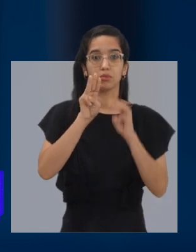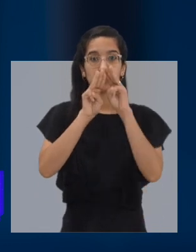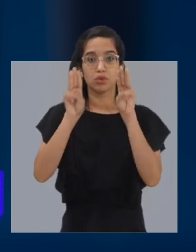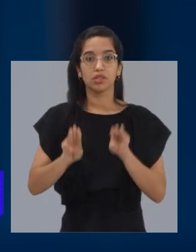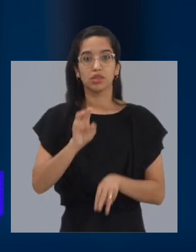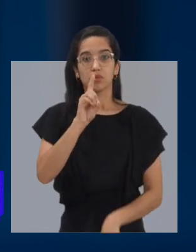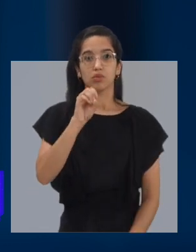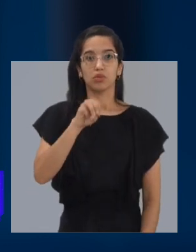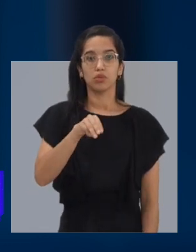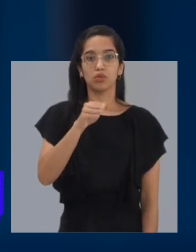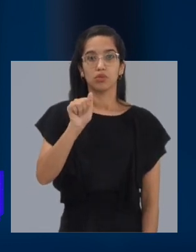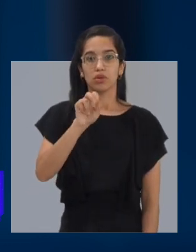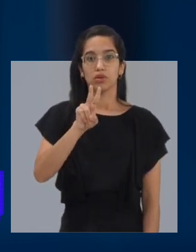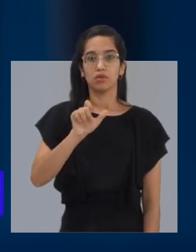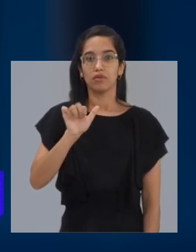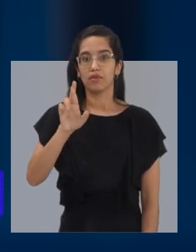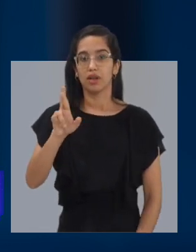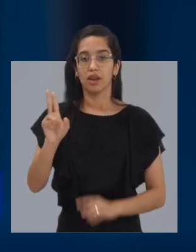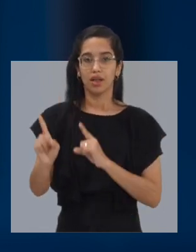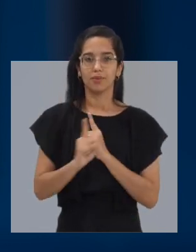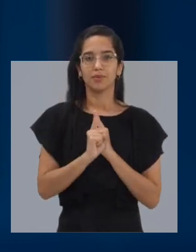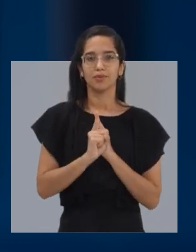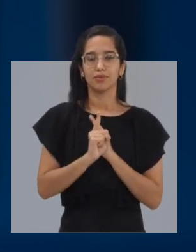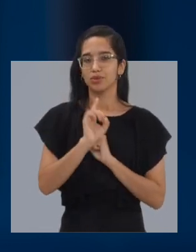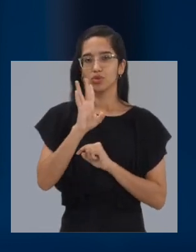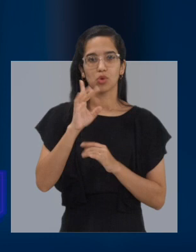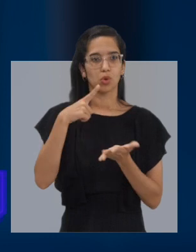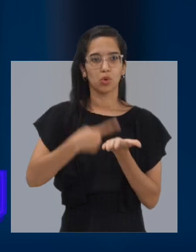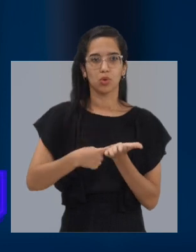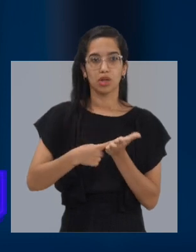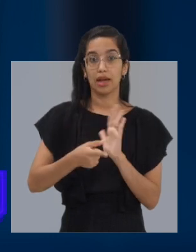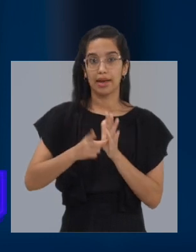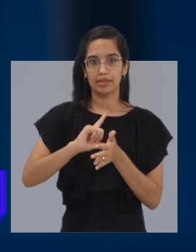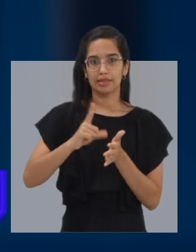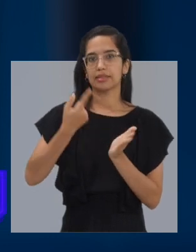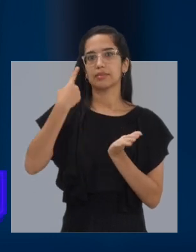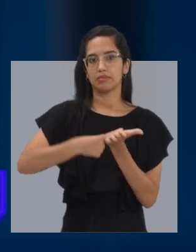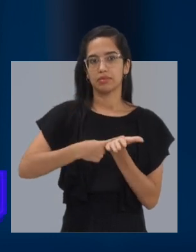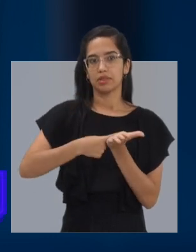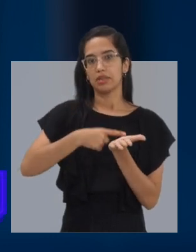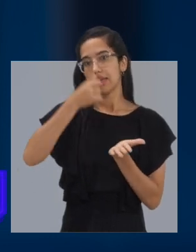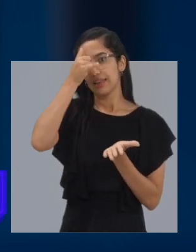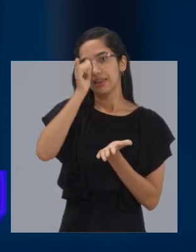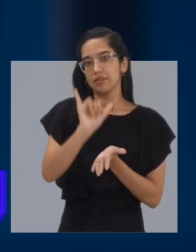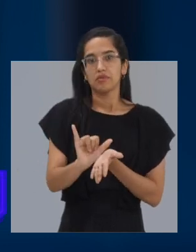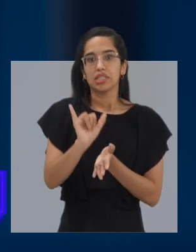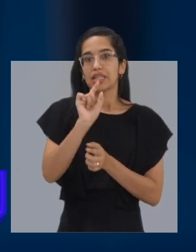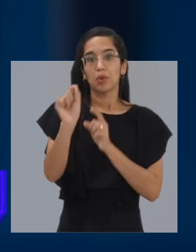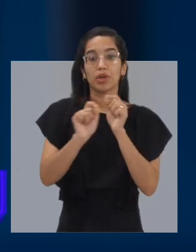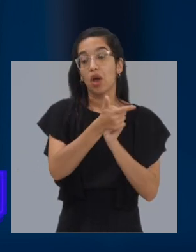@museudomavelar, e entrar em contato conosco. É somente fazer um pré-agendamento, para que não haja um choque com